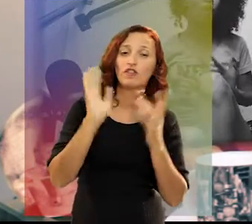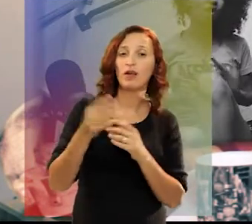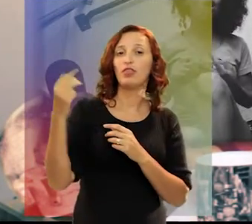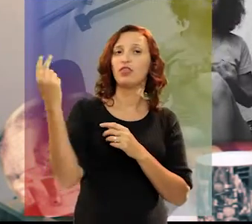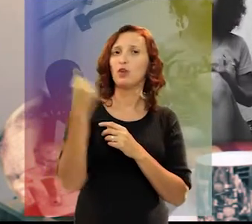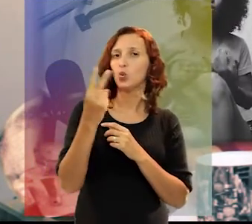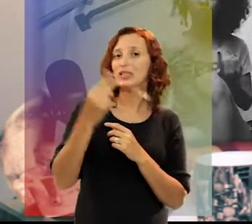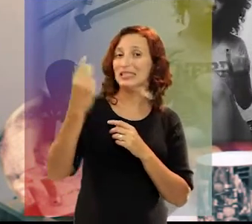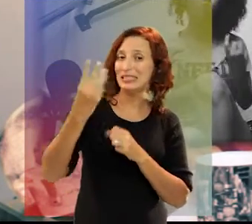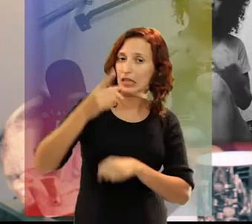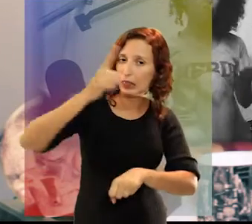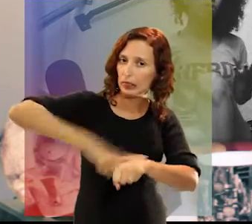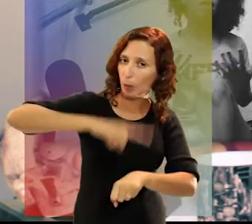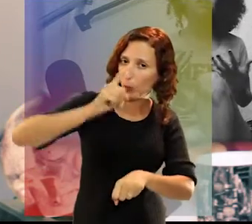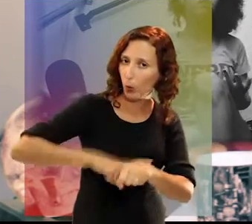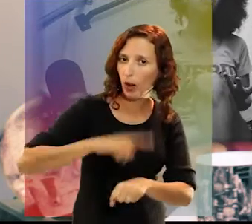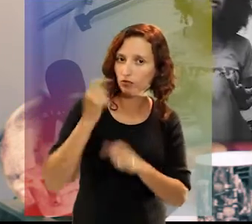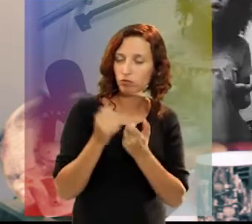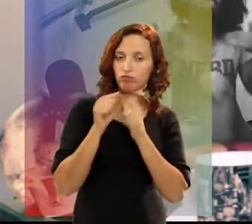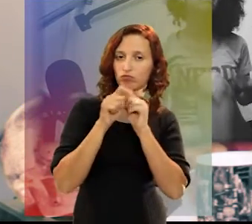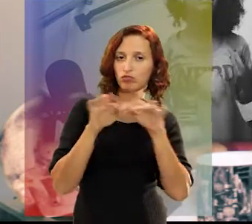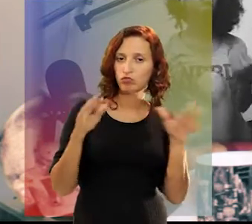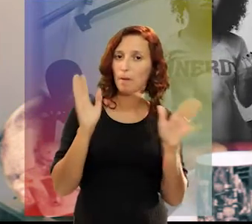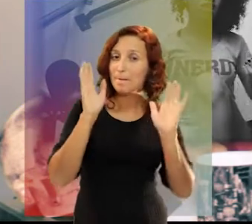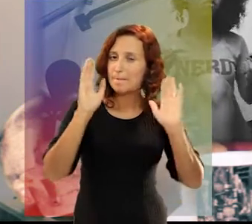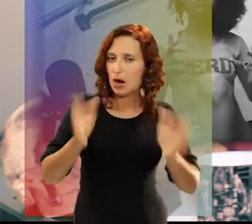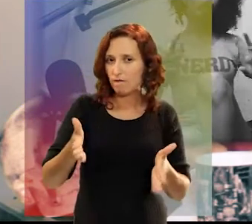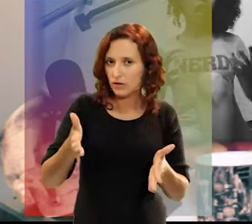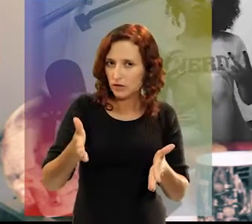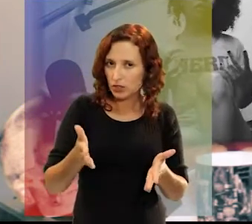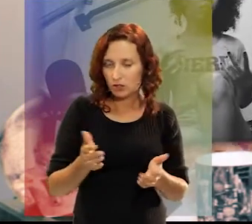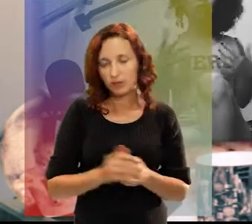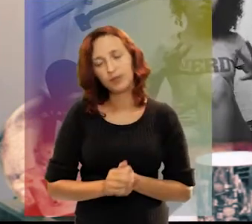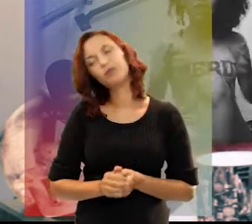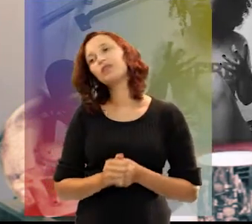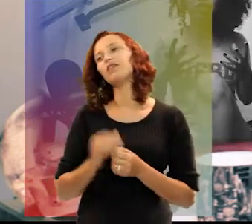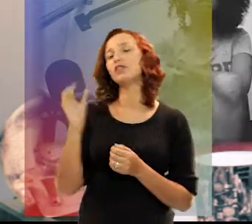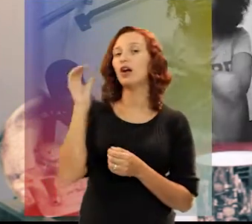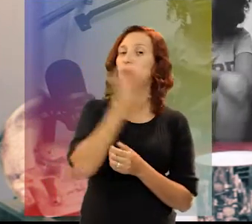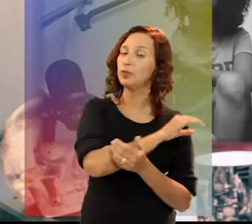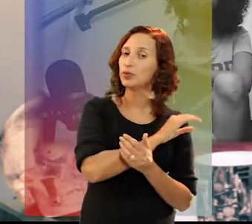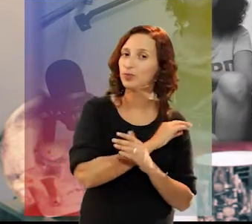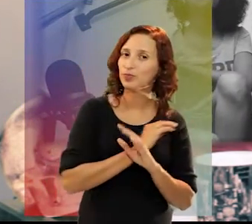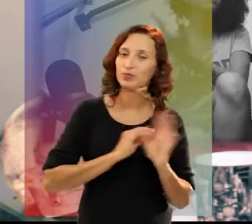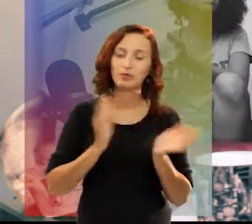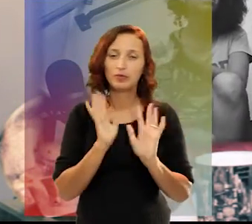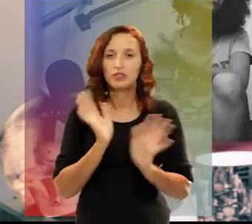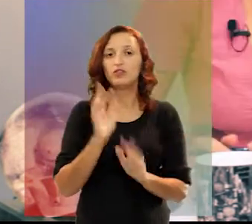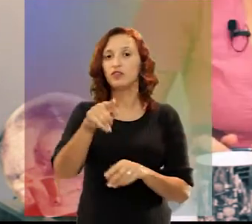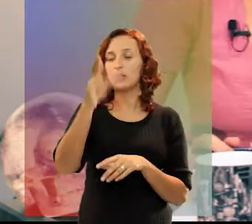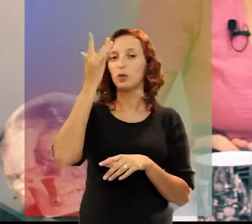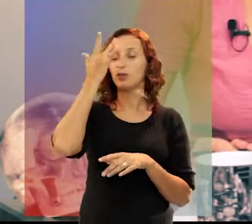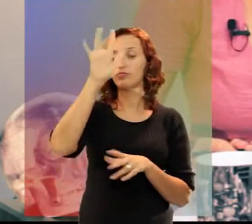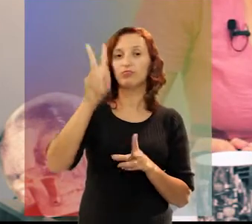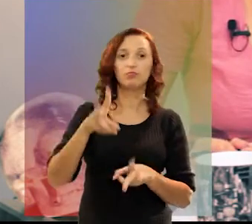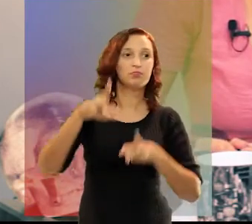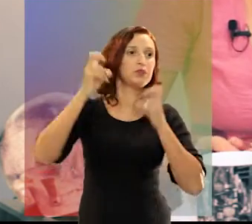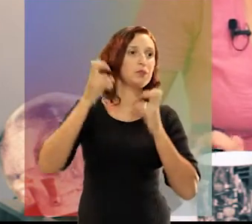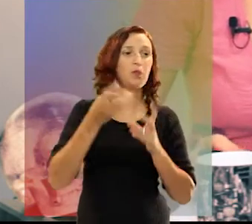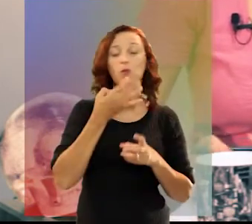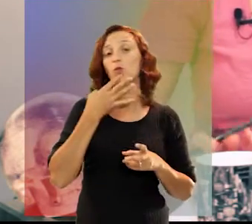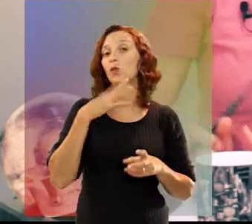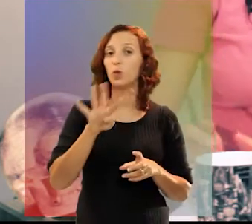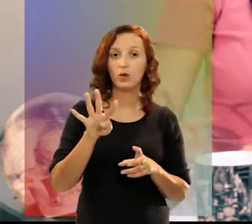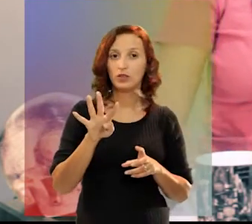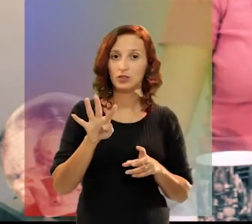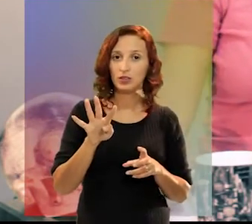na segunda, vai pra 3ª temporada. Nós vamos começar a 3ª temporada em breve. Em breve. Aliás, Não, isso aqui já tá dentro da 3ª temporada. Caso você não tenha percebido,